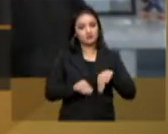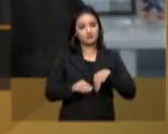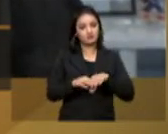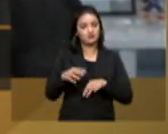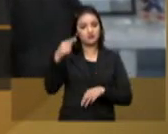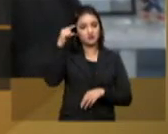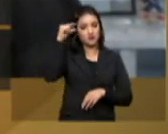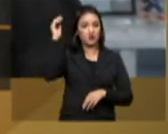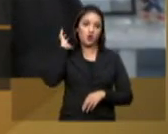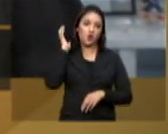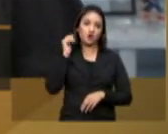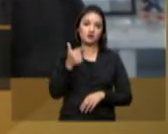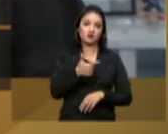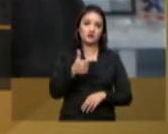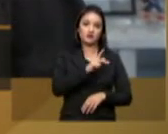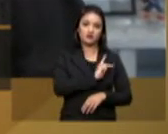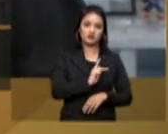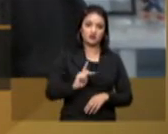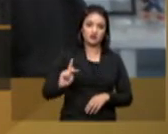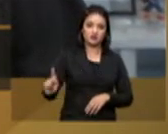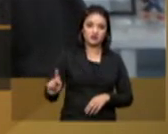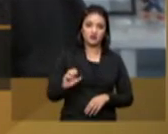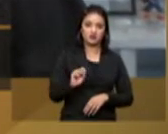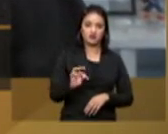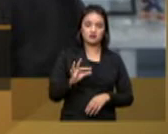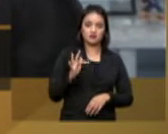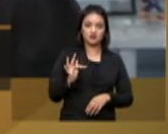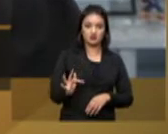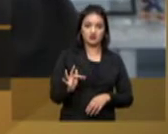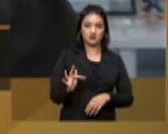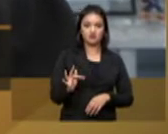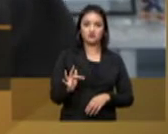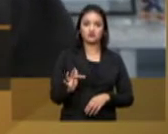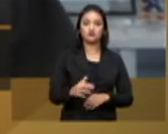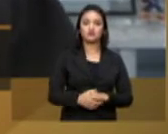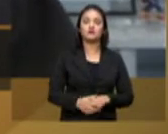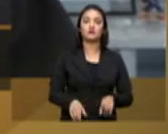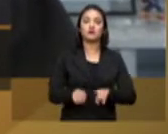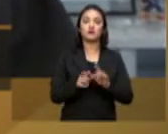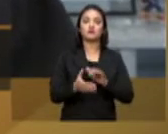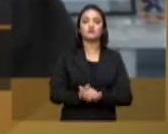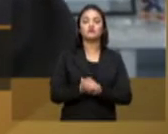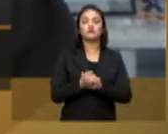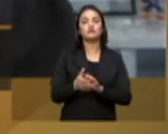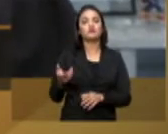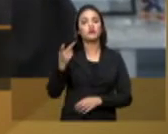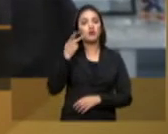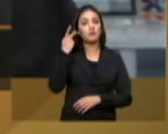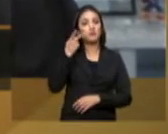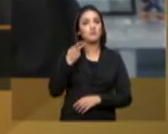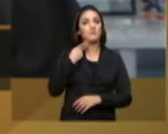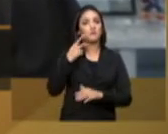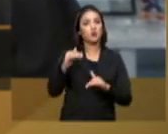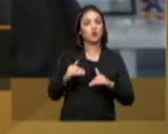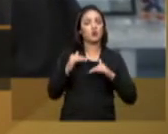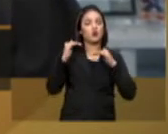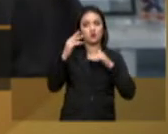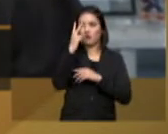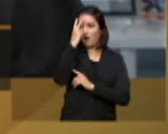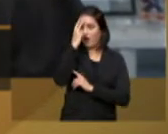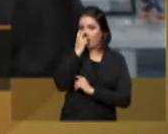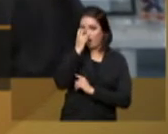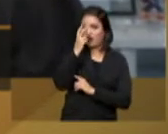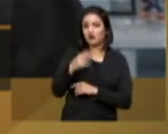Supremo Tribunal Federal, presidente desta sessão. Também cumprimento o procurador-geral da República, doutor Augusto